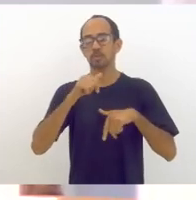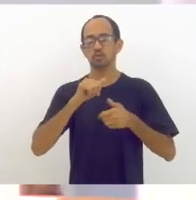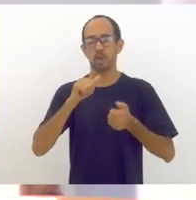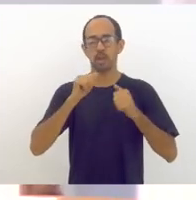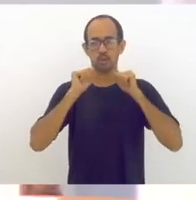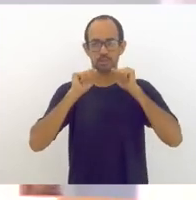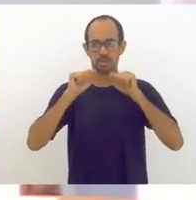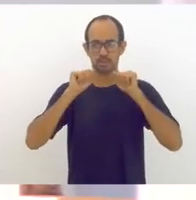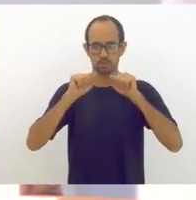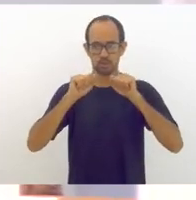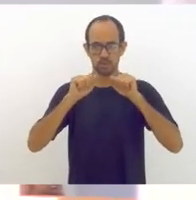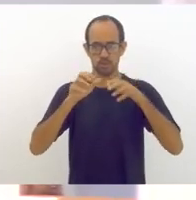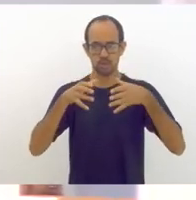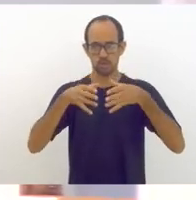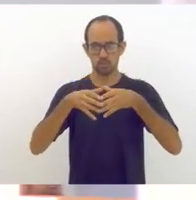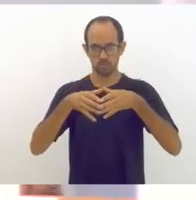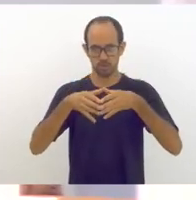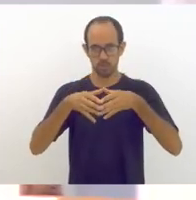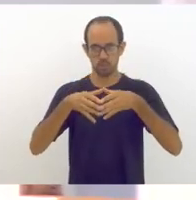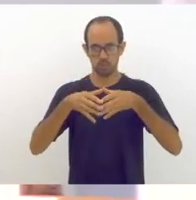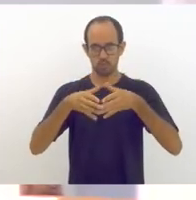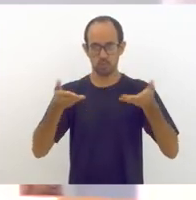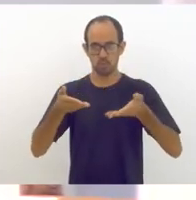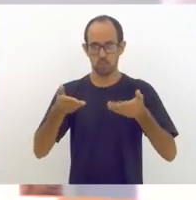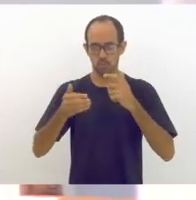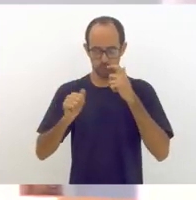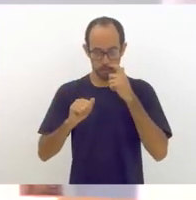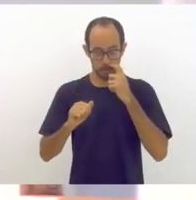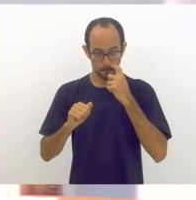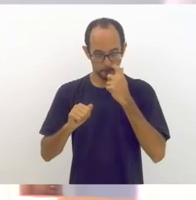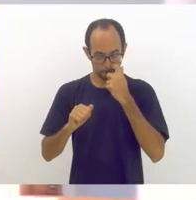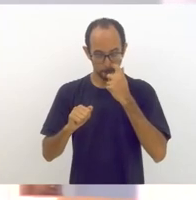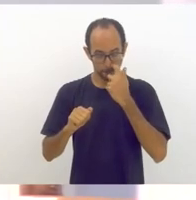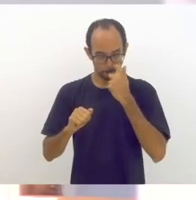assessoria da comissão, que hoje ainda